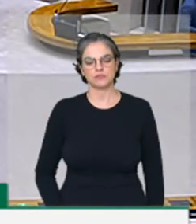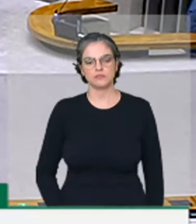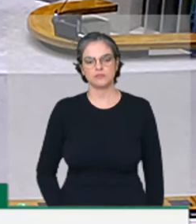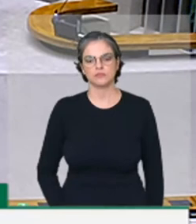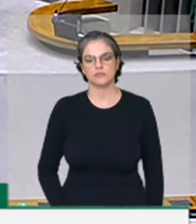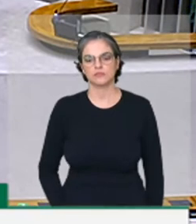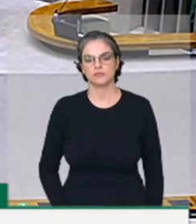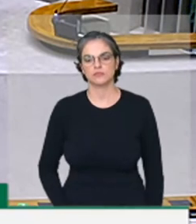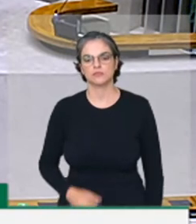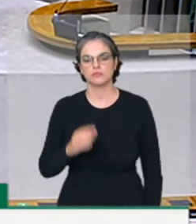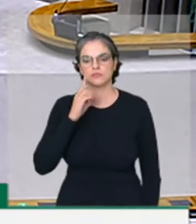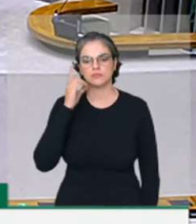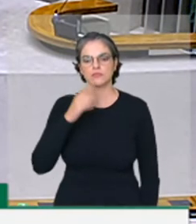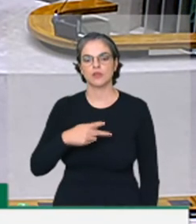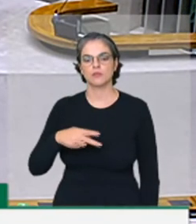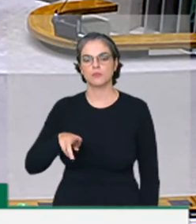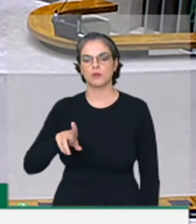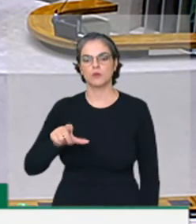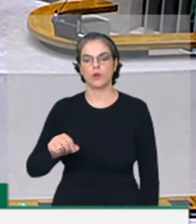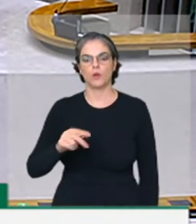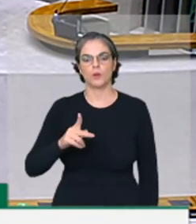o deputado Paulo Pimenta.